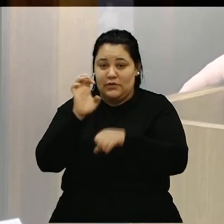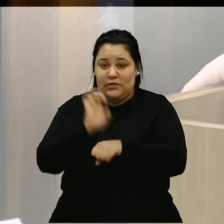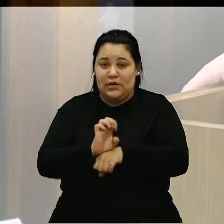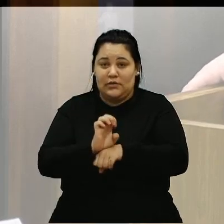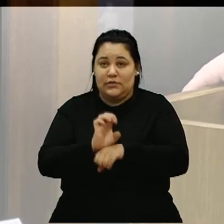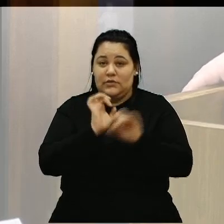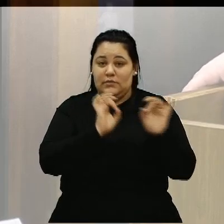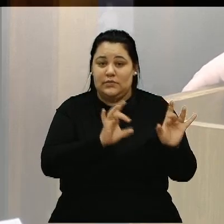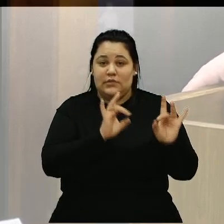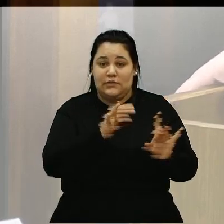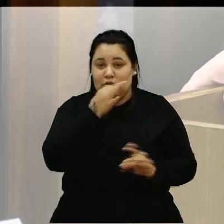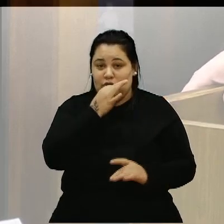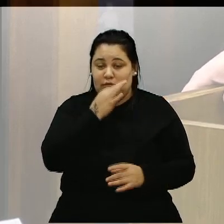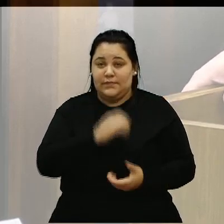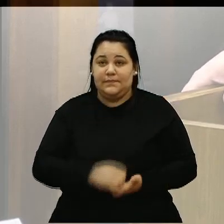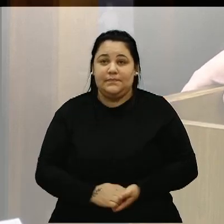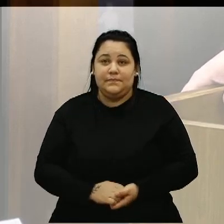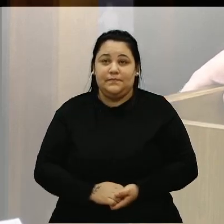na nossa Caxias do Sul.